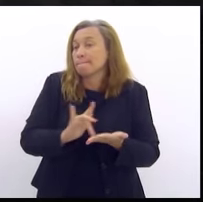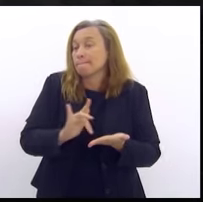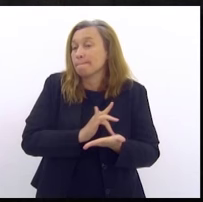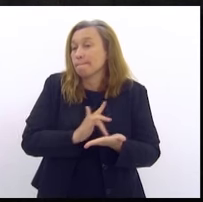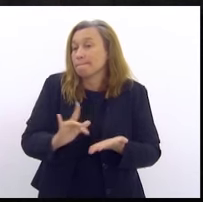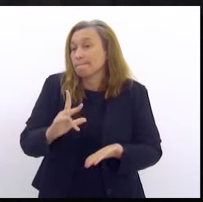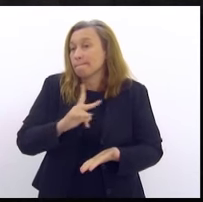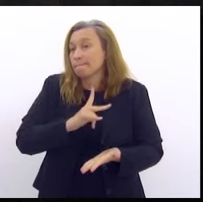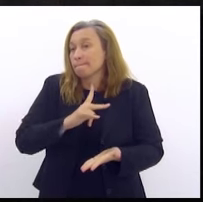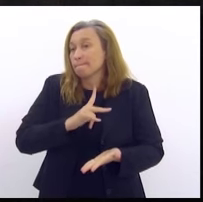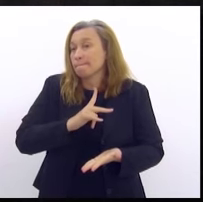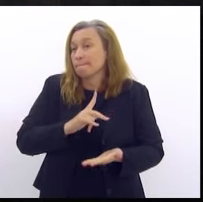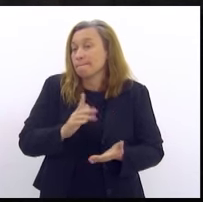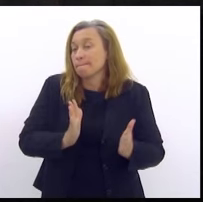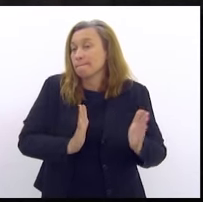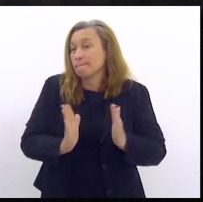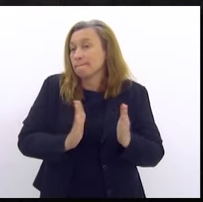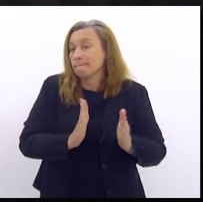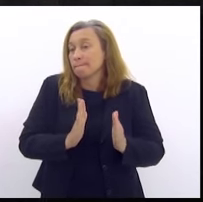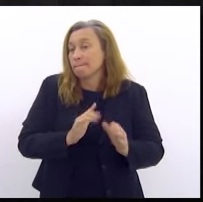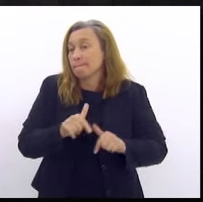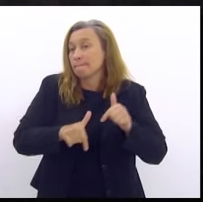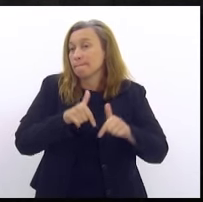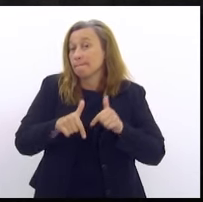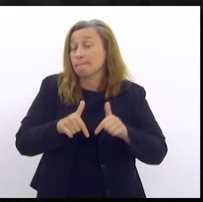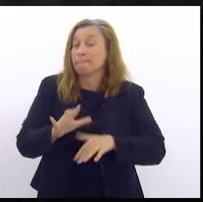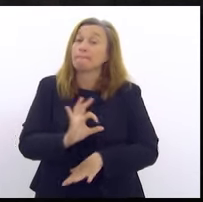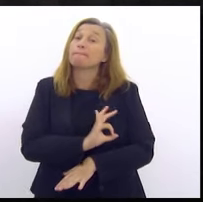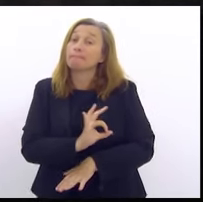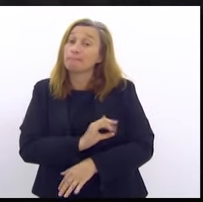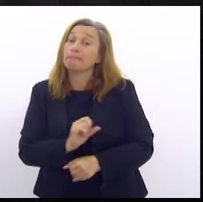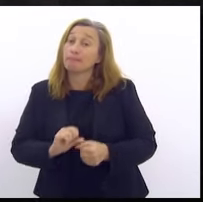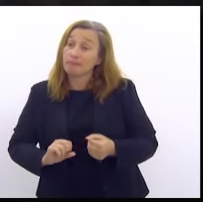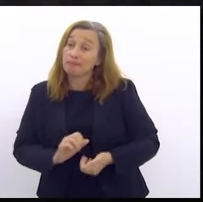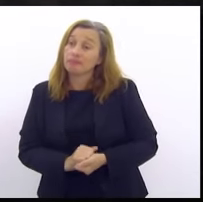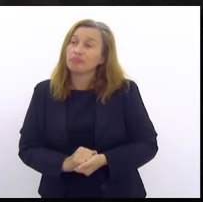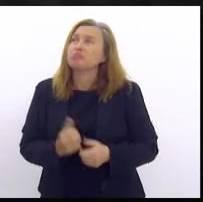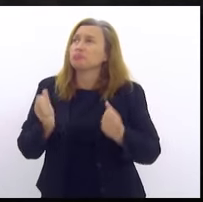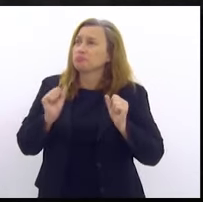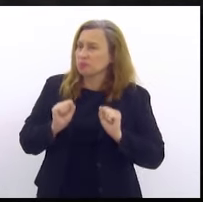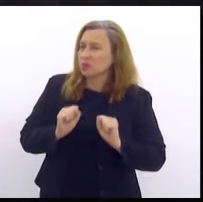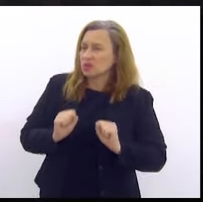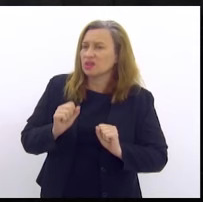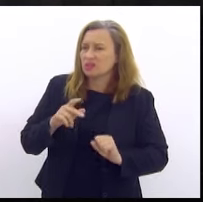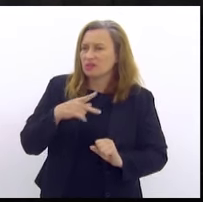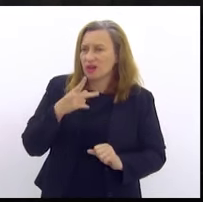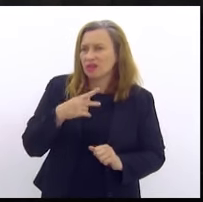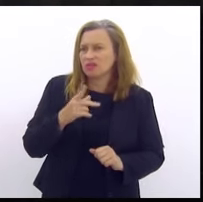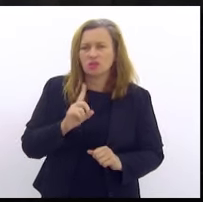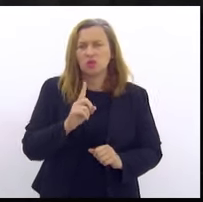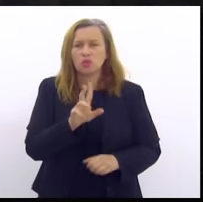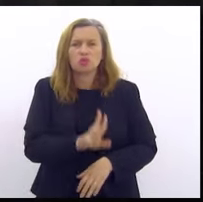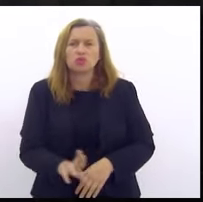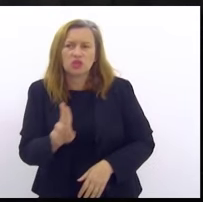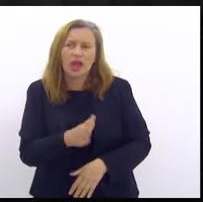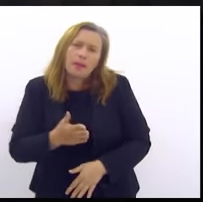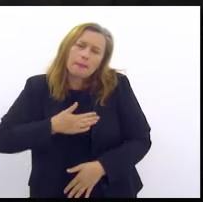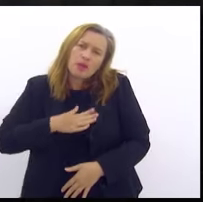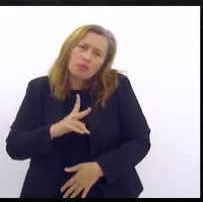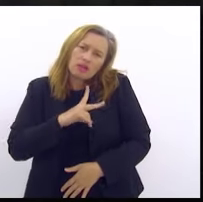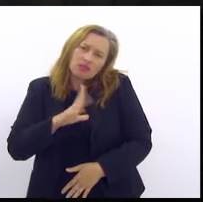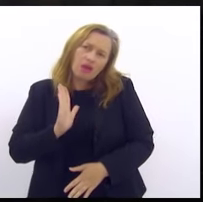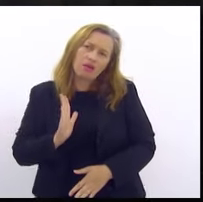serviço. E os policiais fazem isso. Poderiam simplesmente falar que não vão usar. Não vou usar, é meu, é